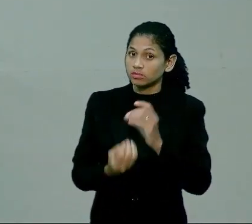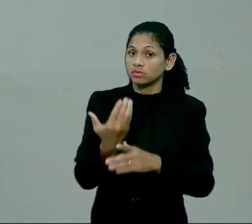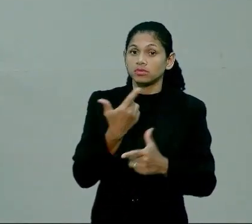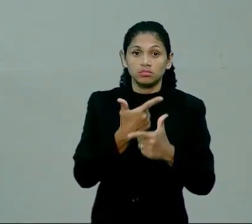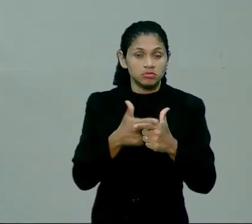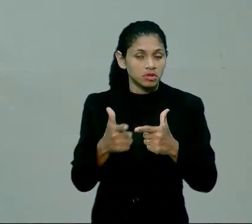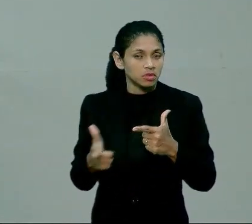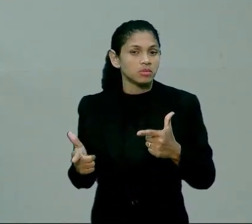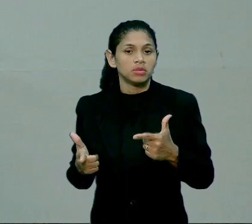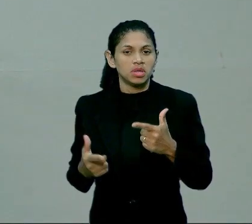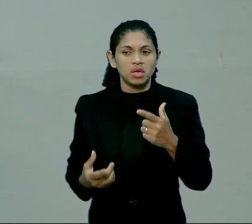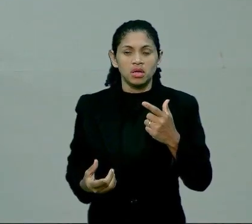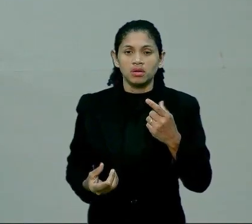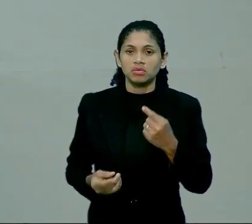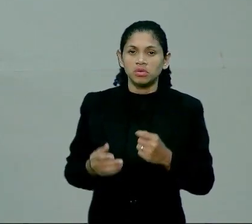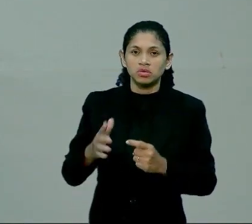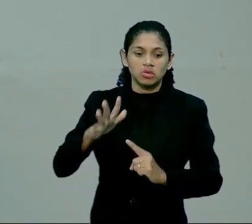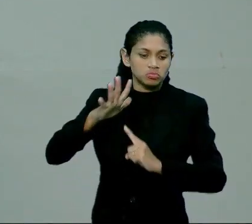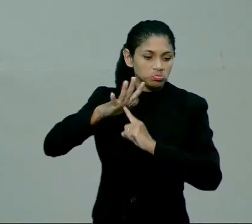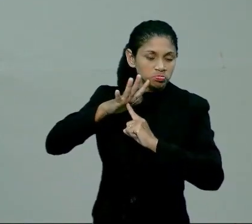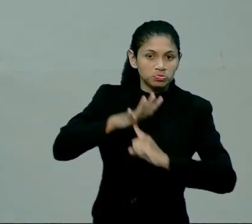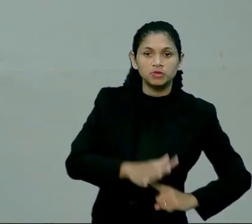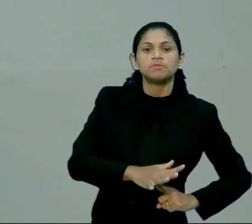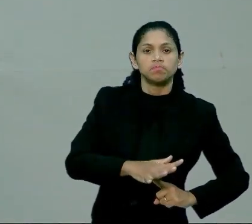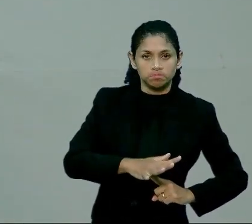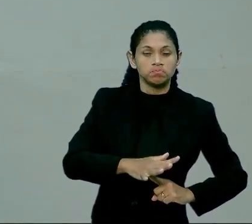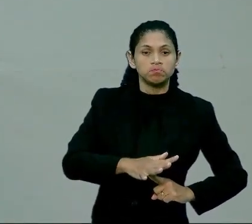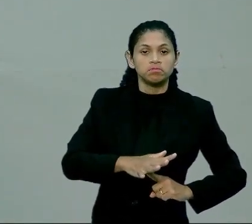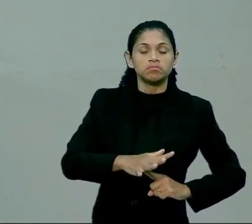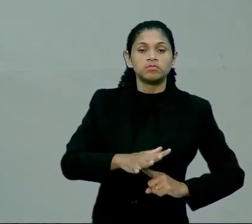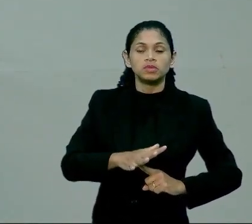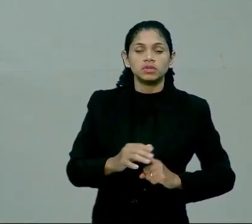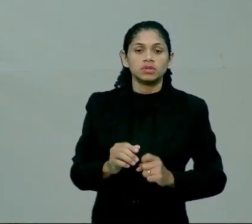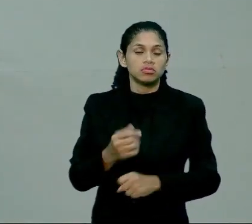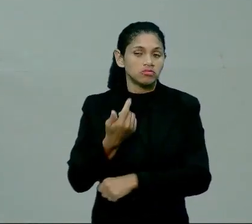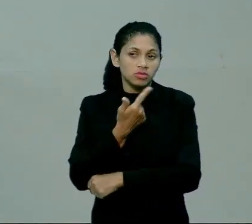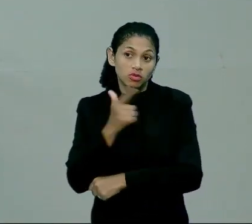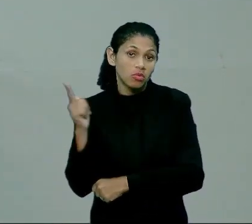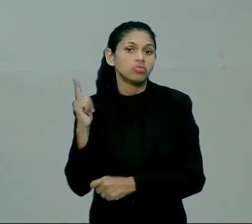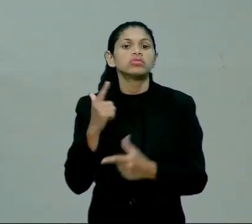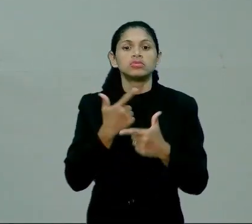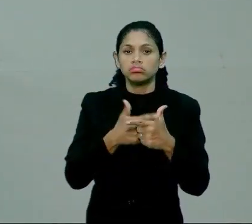associativos, no caso depressão, ansiedade, tanto a pressão para atingir essa ansiedade,